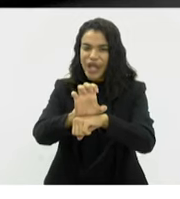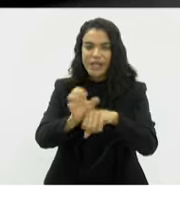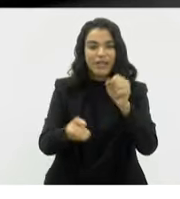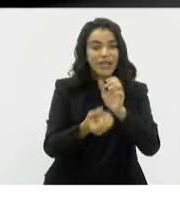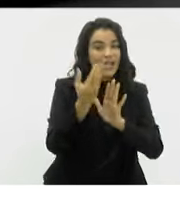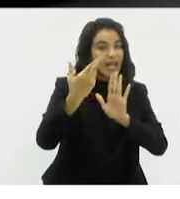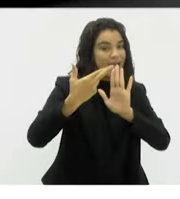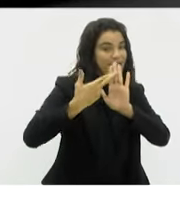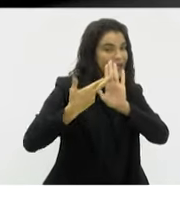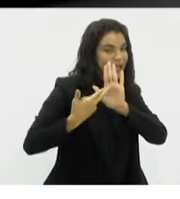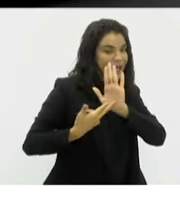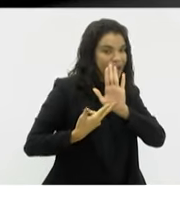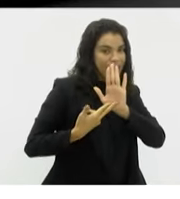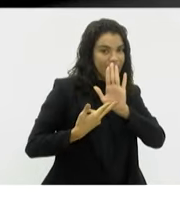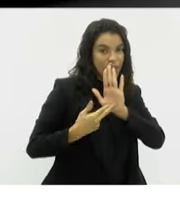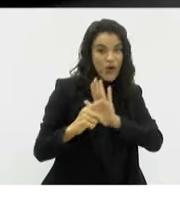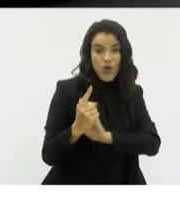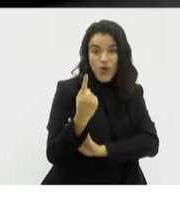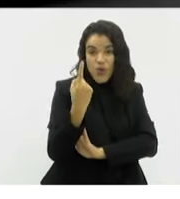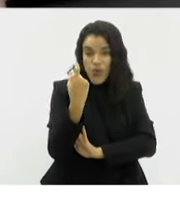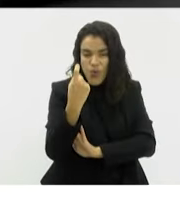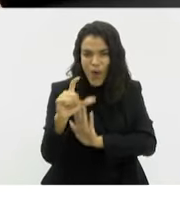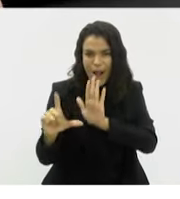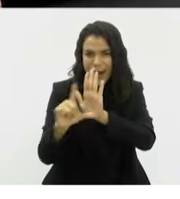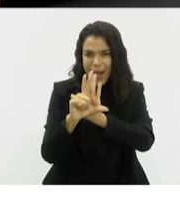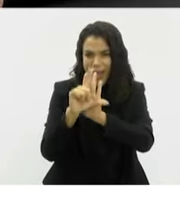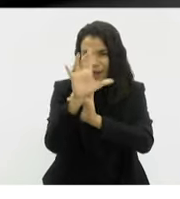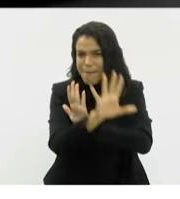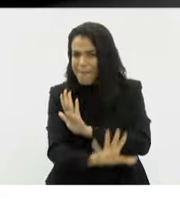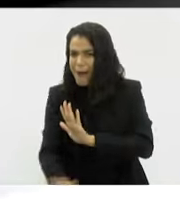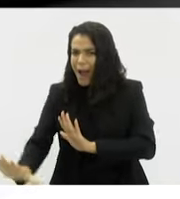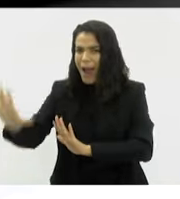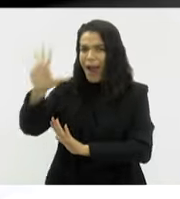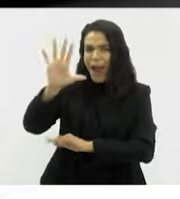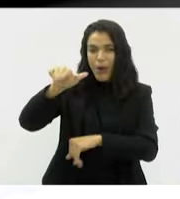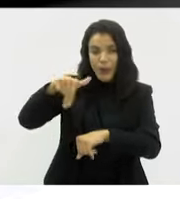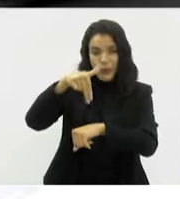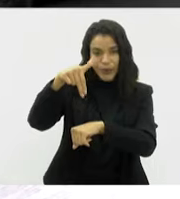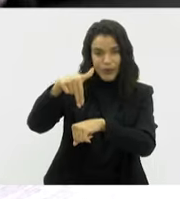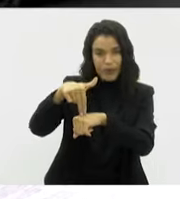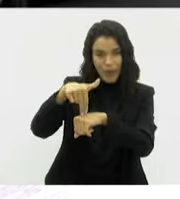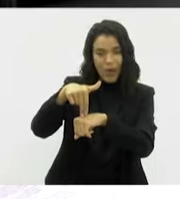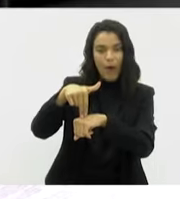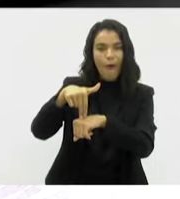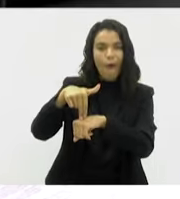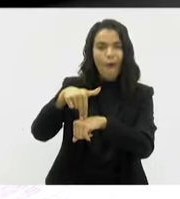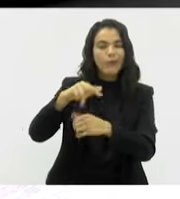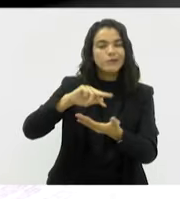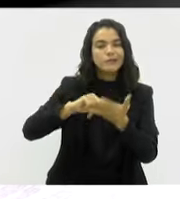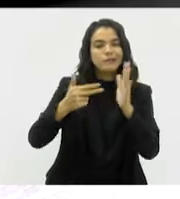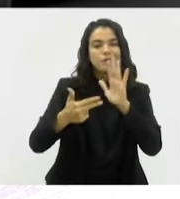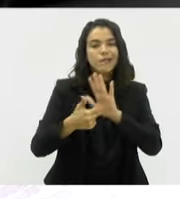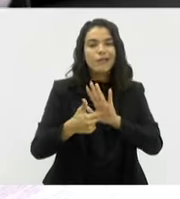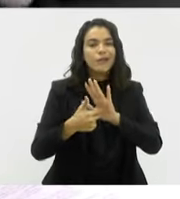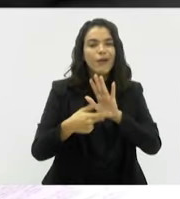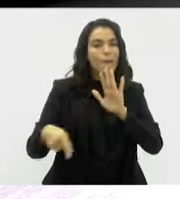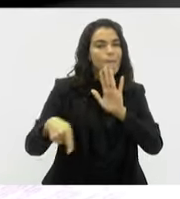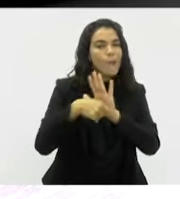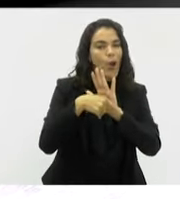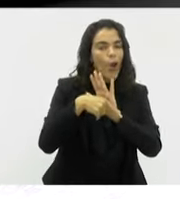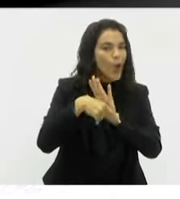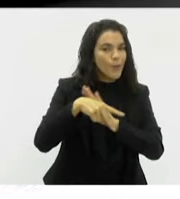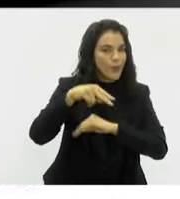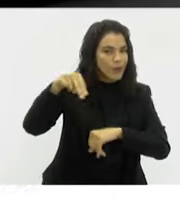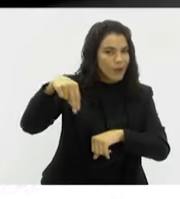regulamentam. Quando é uma lei só para a União, trata do dispositivo pessoal da União. Ele